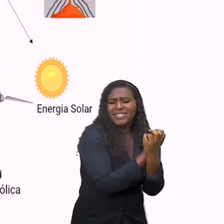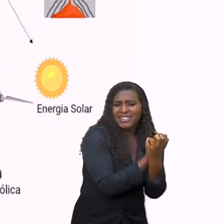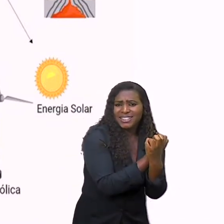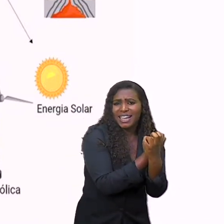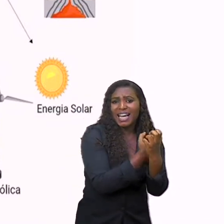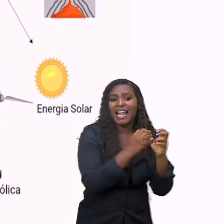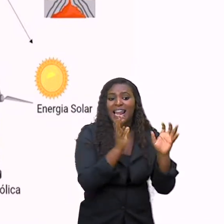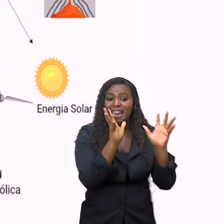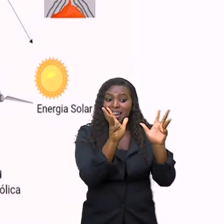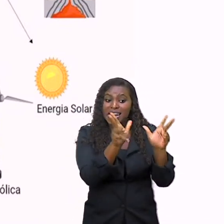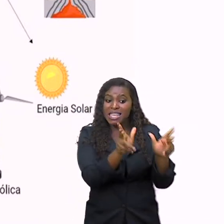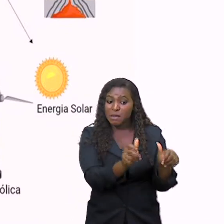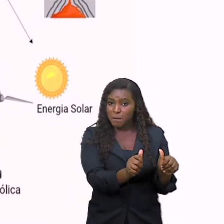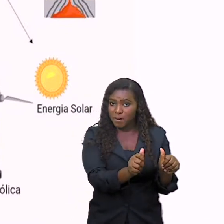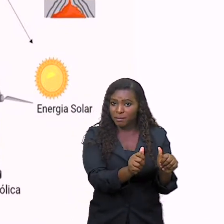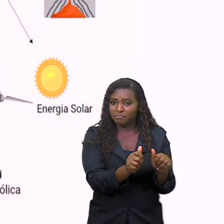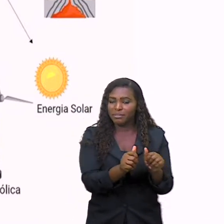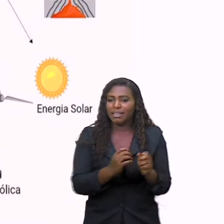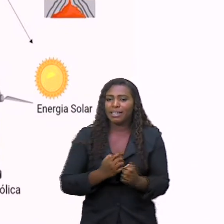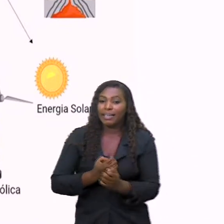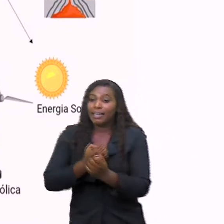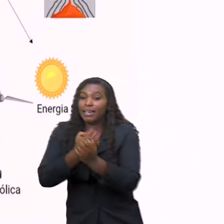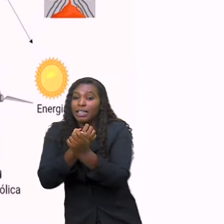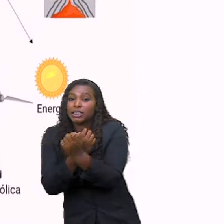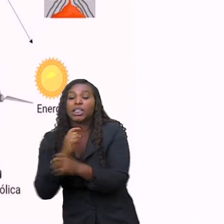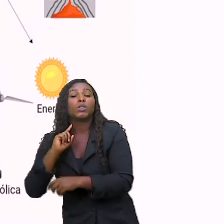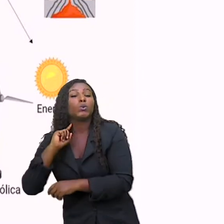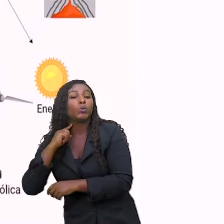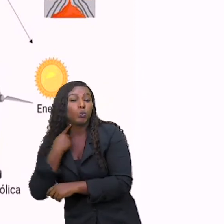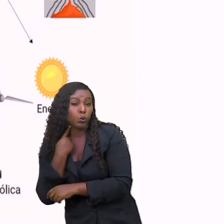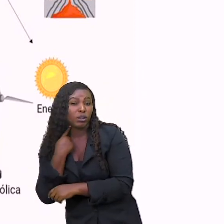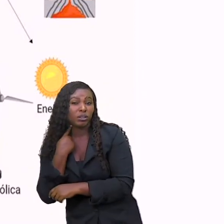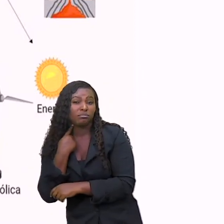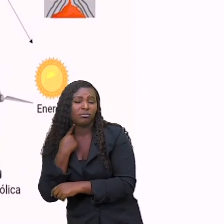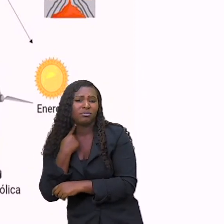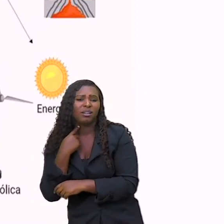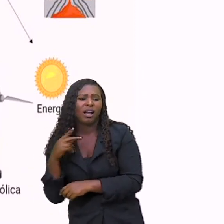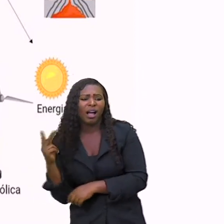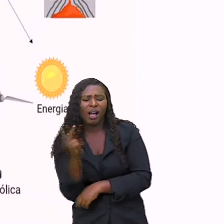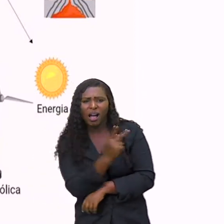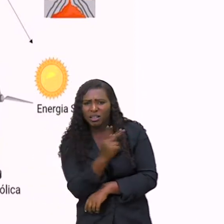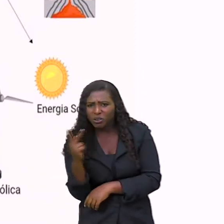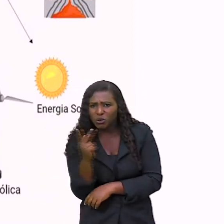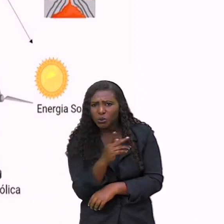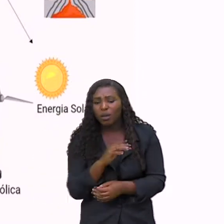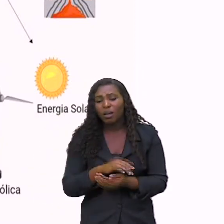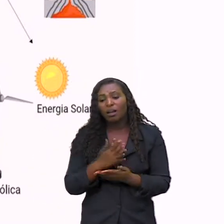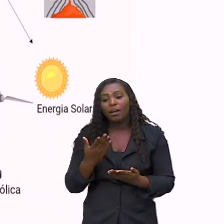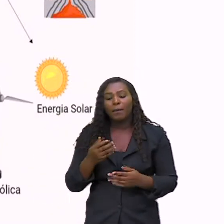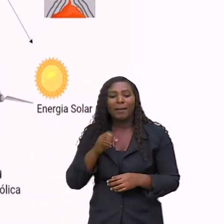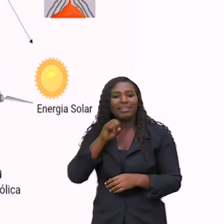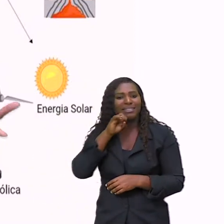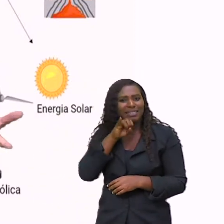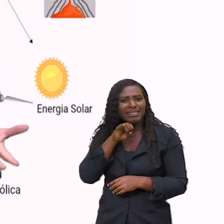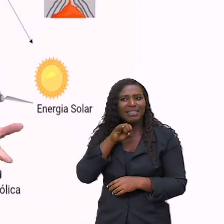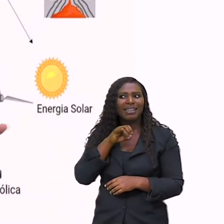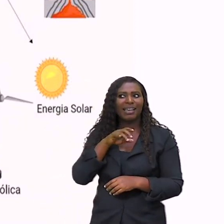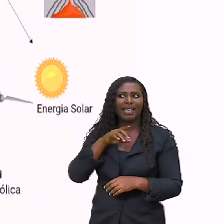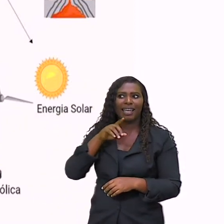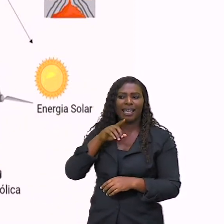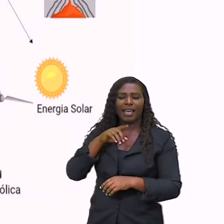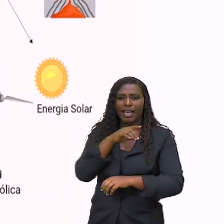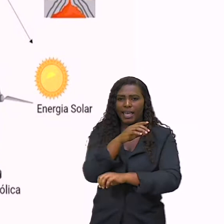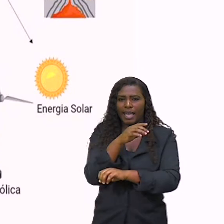as fontes renováveis de energia não cessam e se renovam na natureza. Por outro